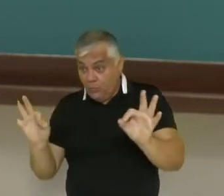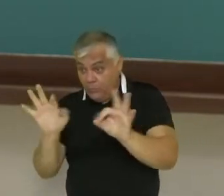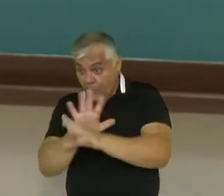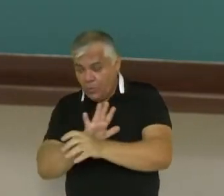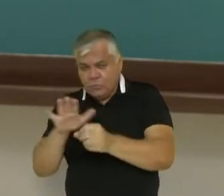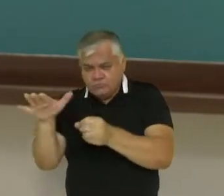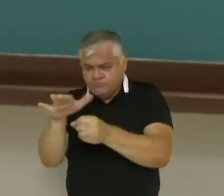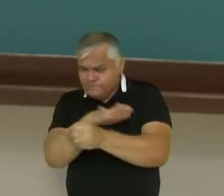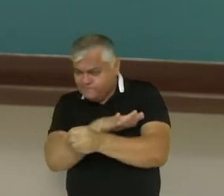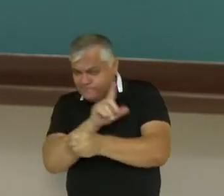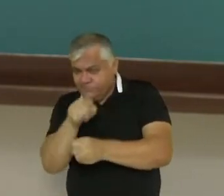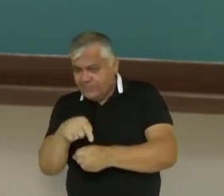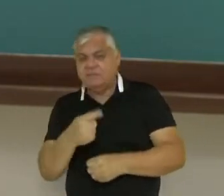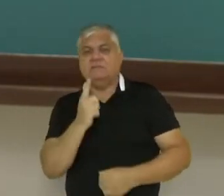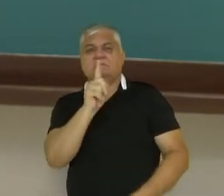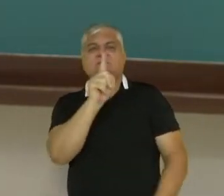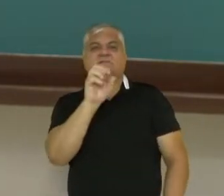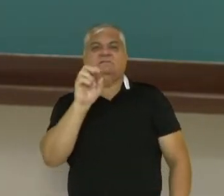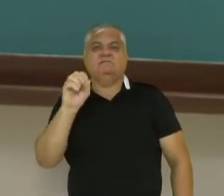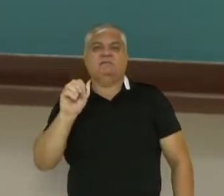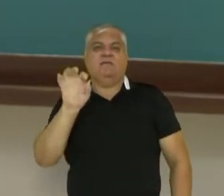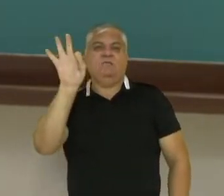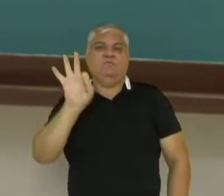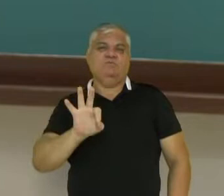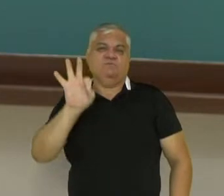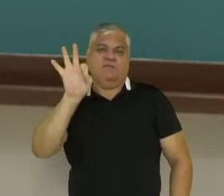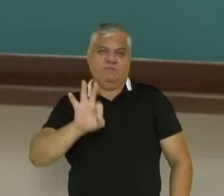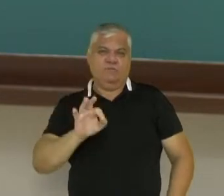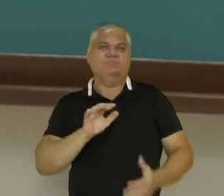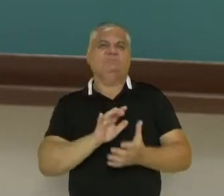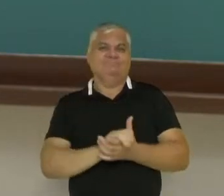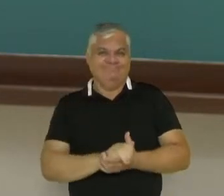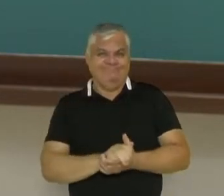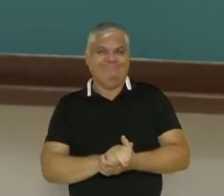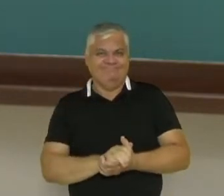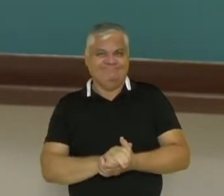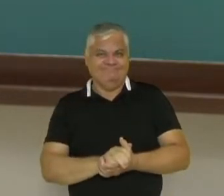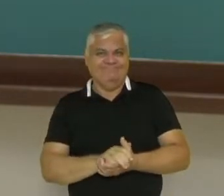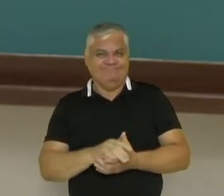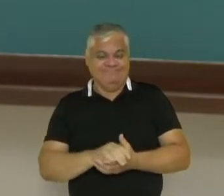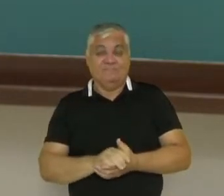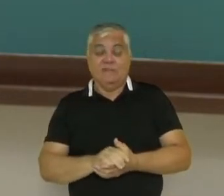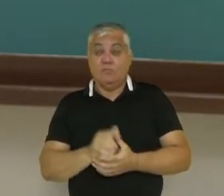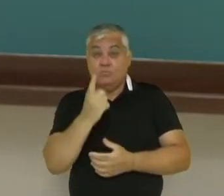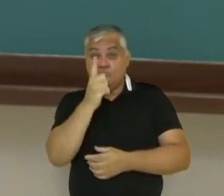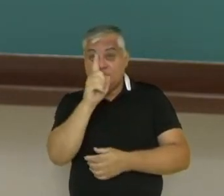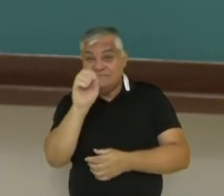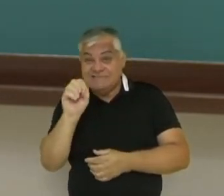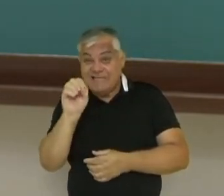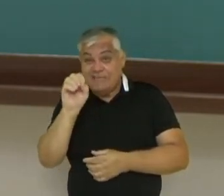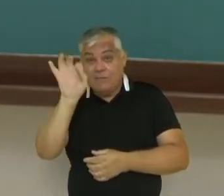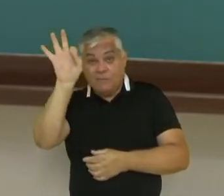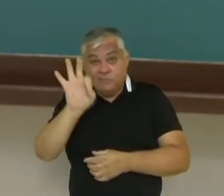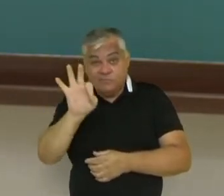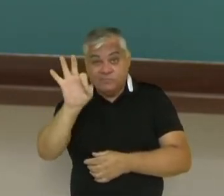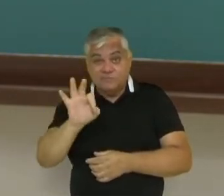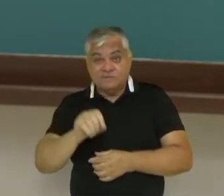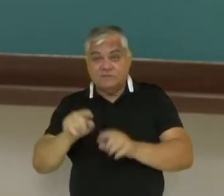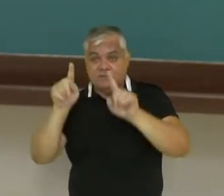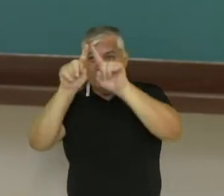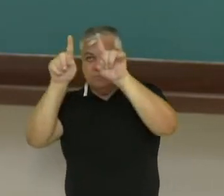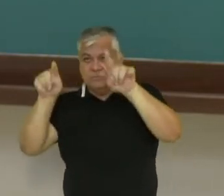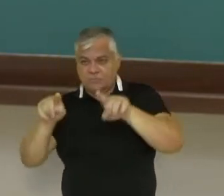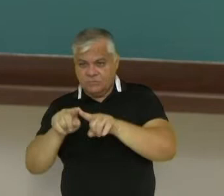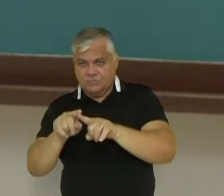todo, o inteiro, significa que eu tenho 100% de alguma coisa. Eu tenho 100% desse retângulo